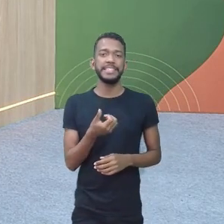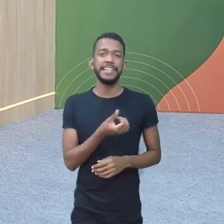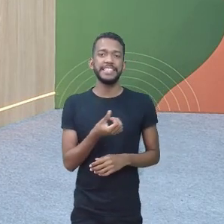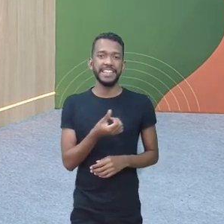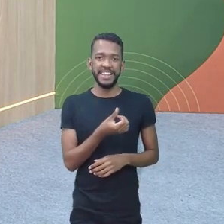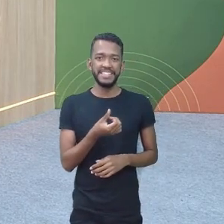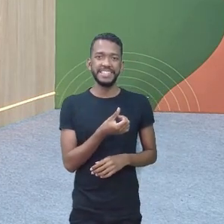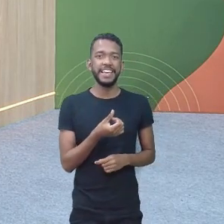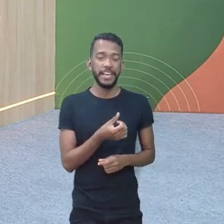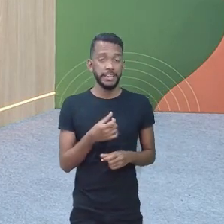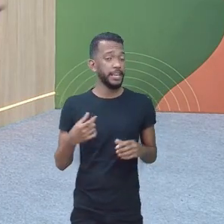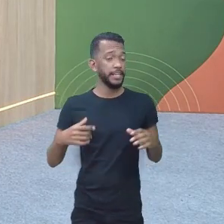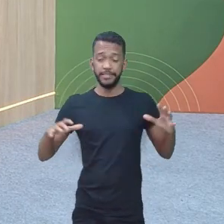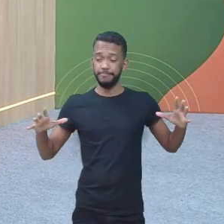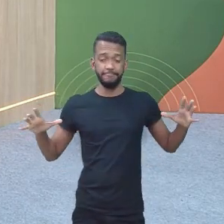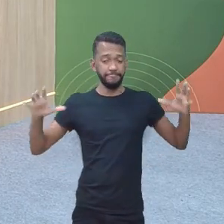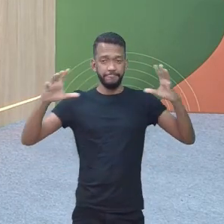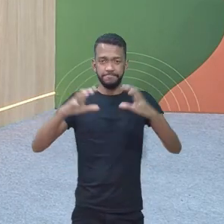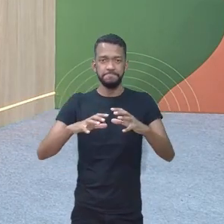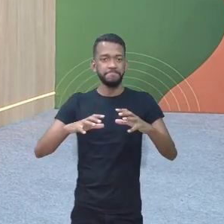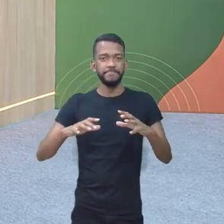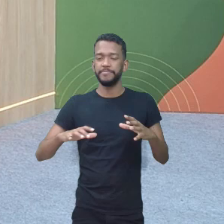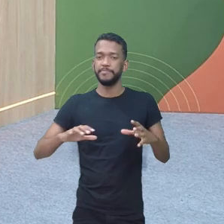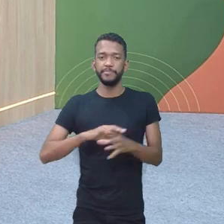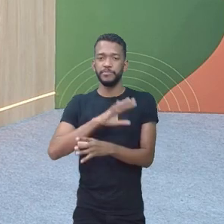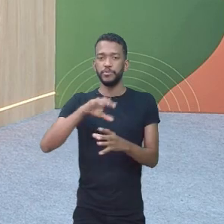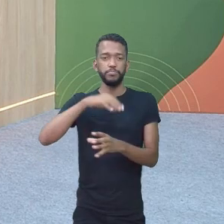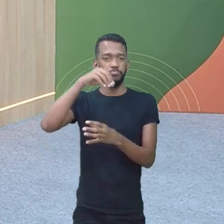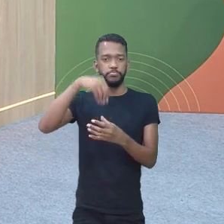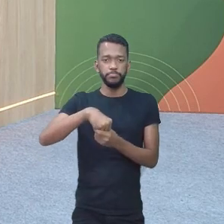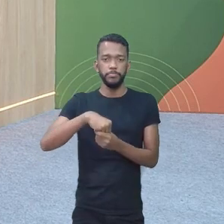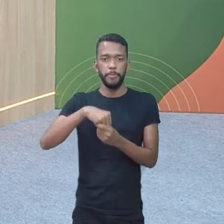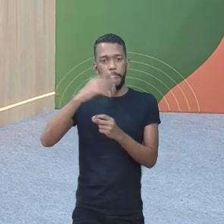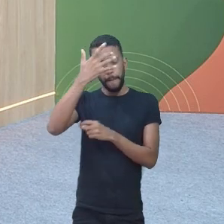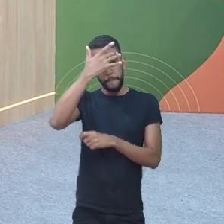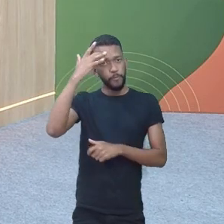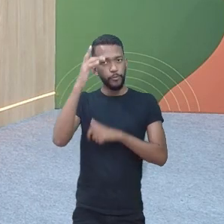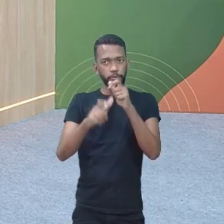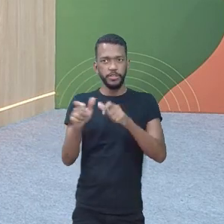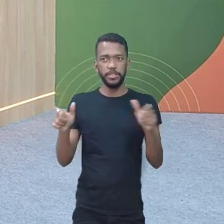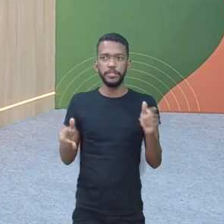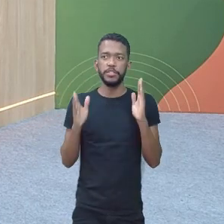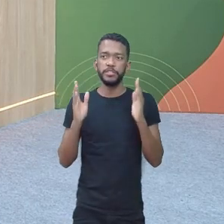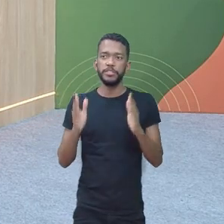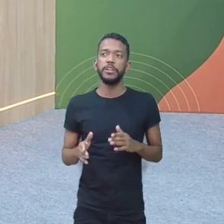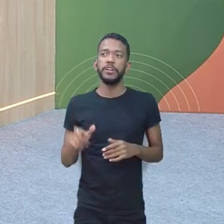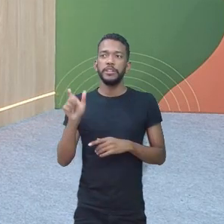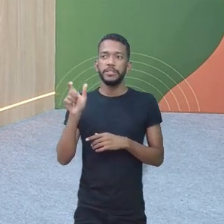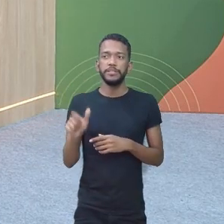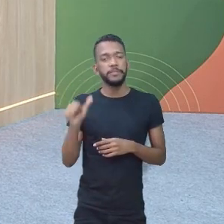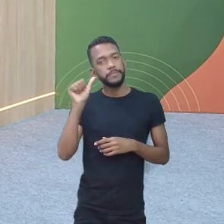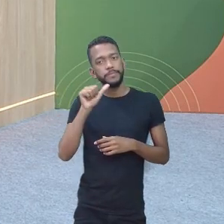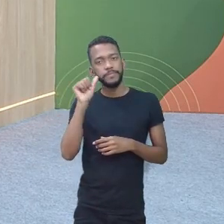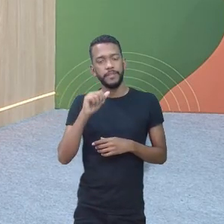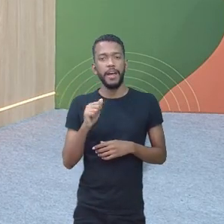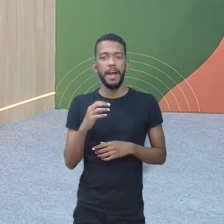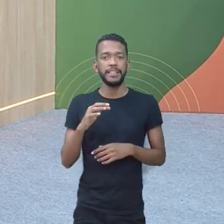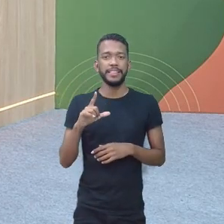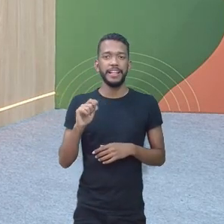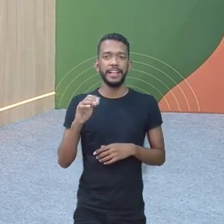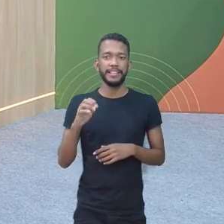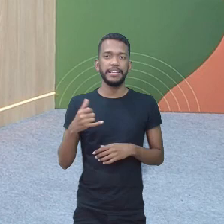Então é um esporte que engloba muita gente, né? Essa atleta, ela